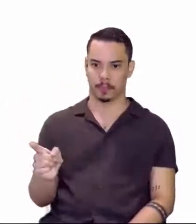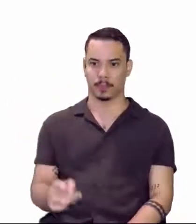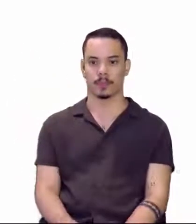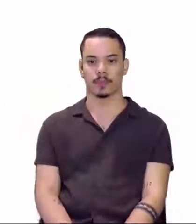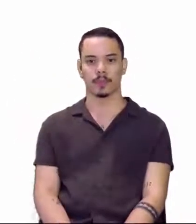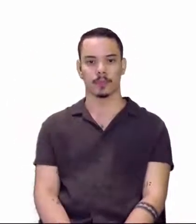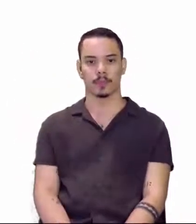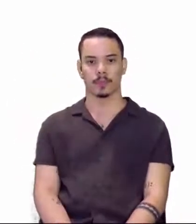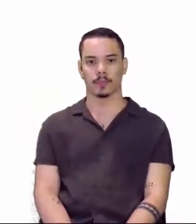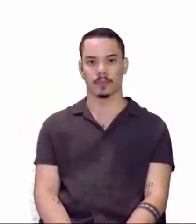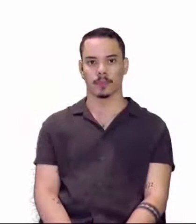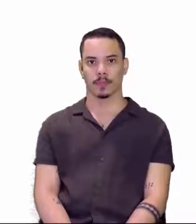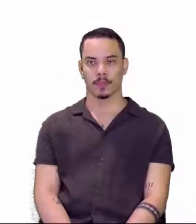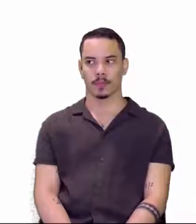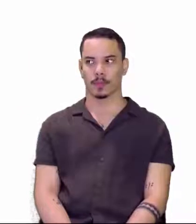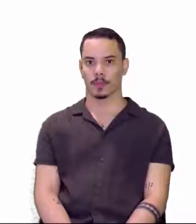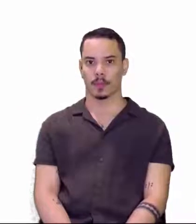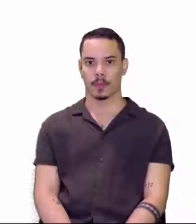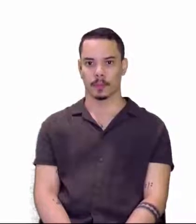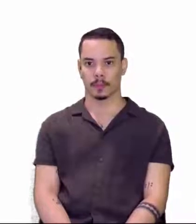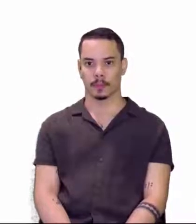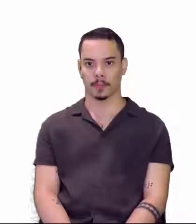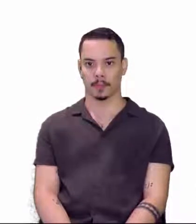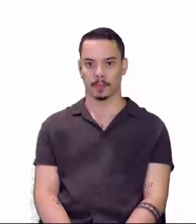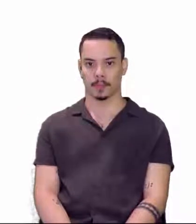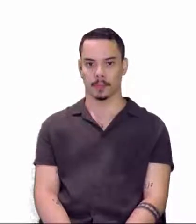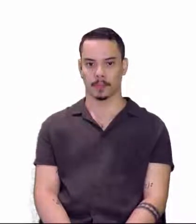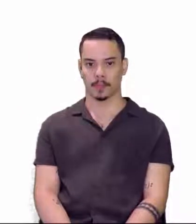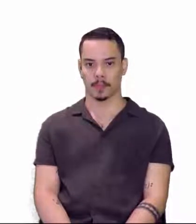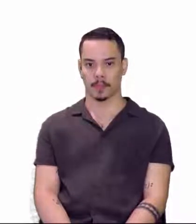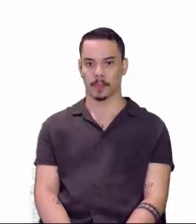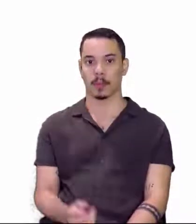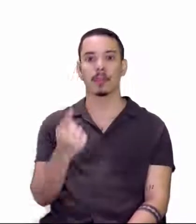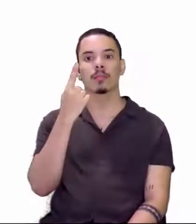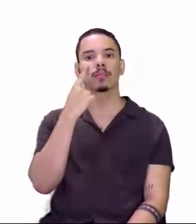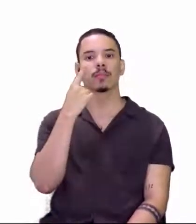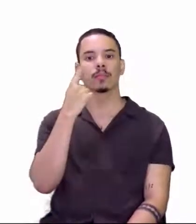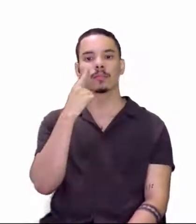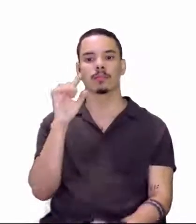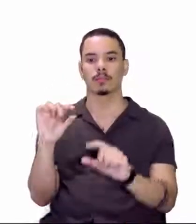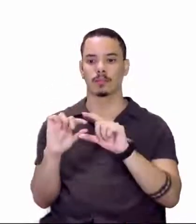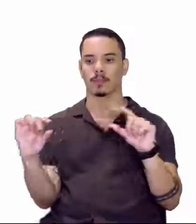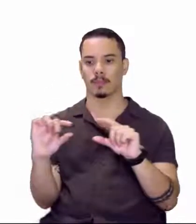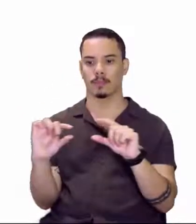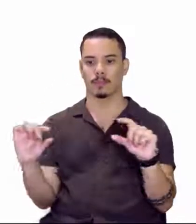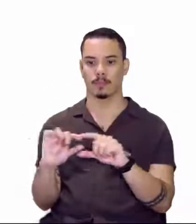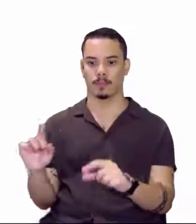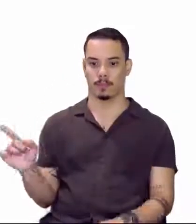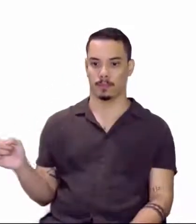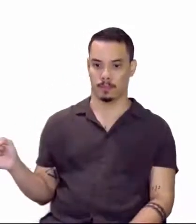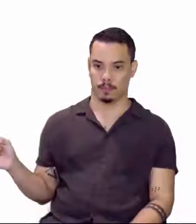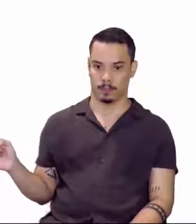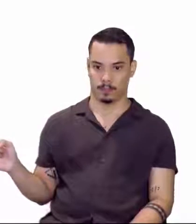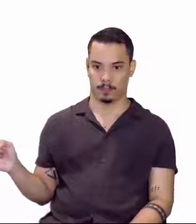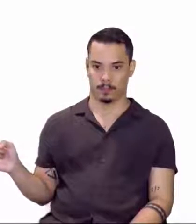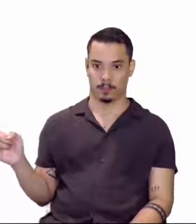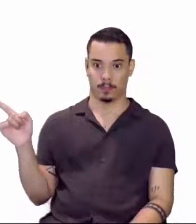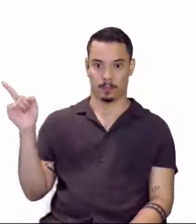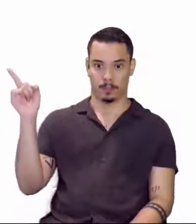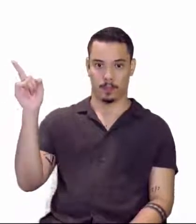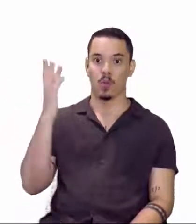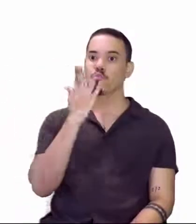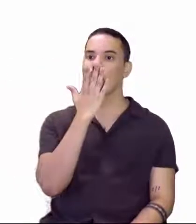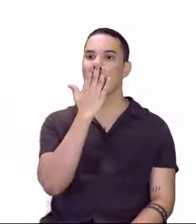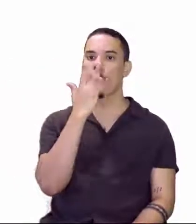você vendo, aqui esverdeado, eles são líquidos, representados pelo bromo. Ferro, os sólidos